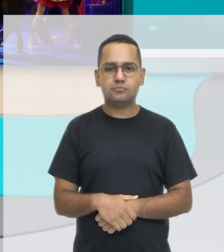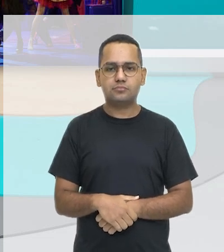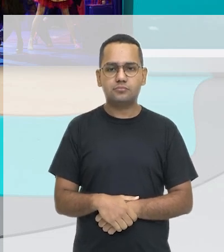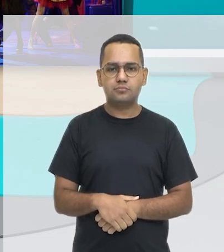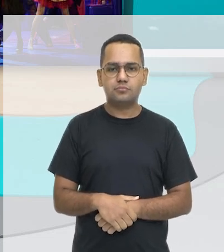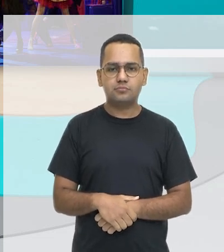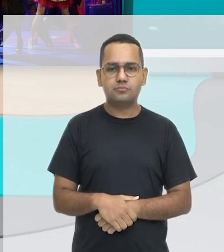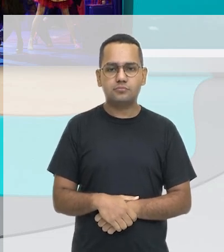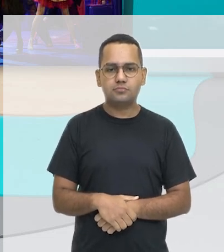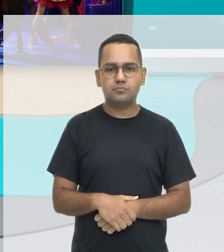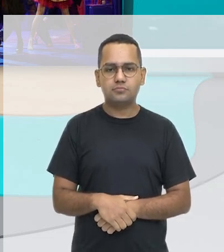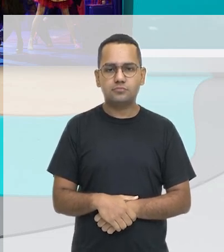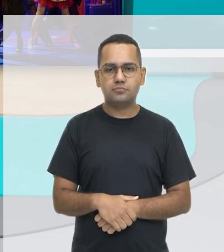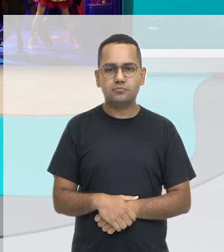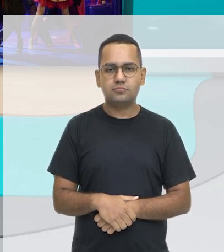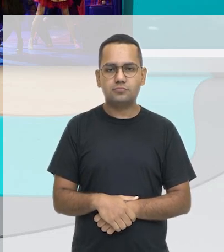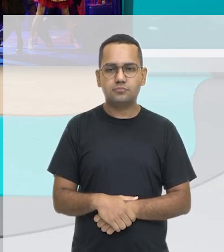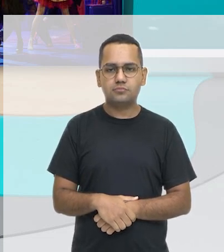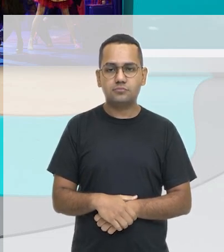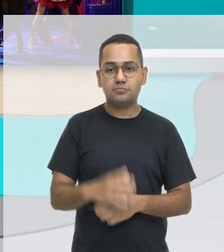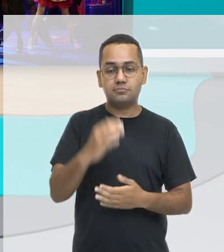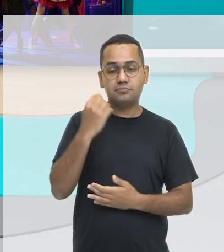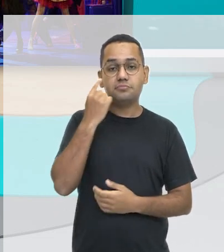e companhias